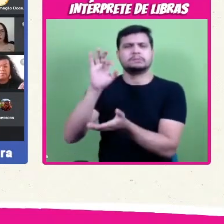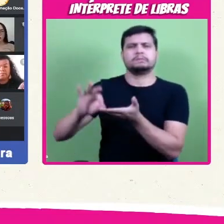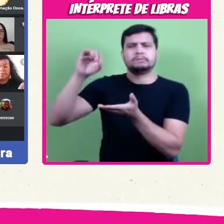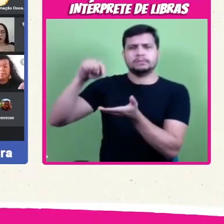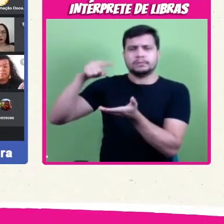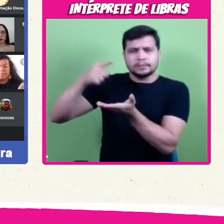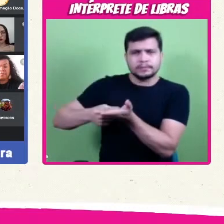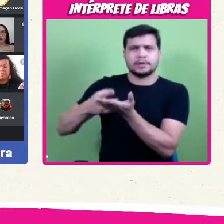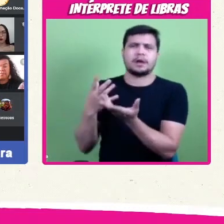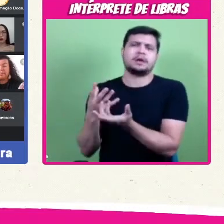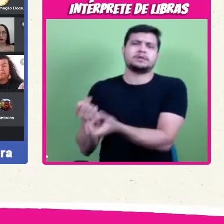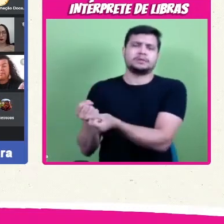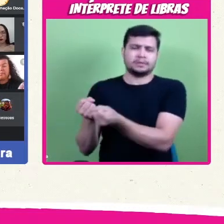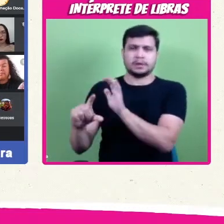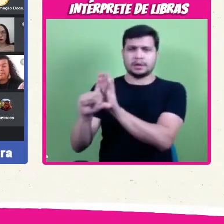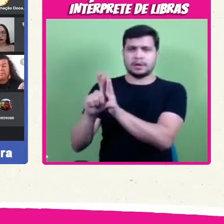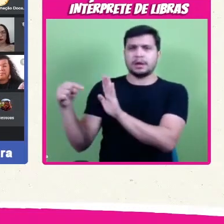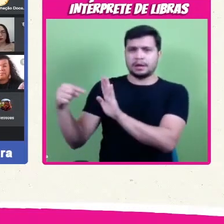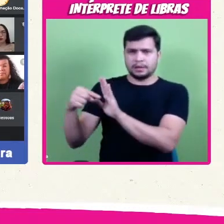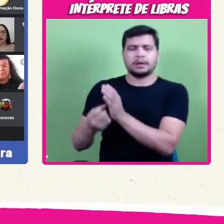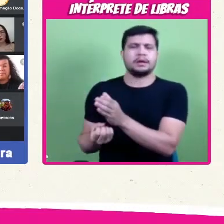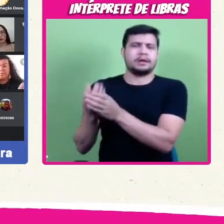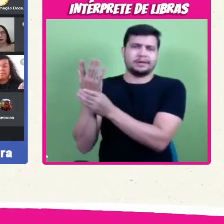à Transfobia, né? Então, a Lei